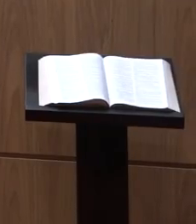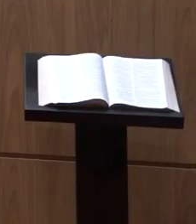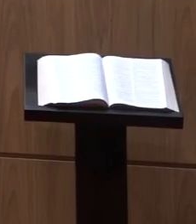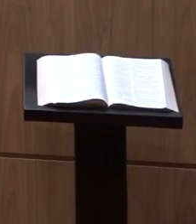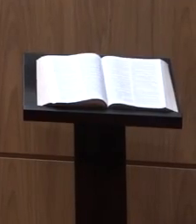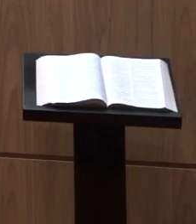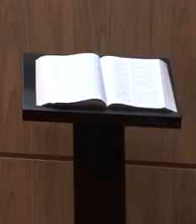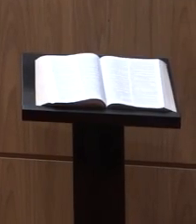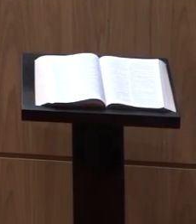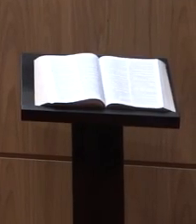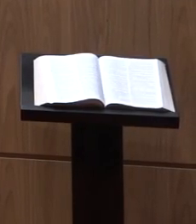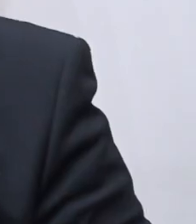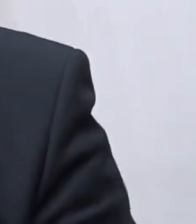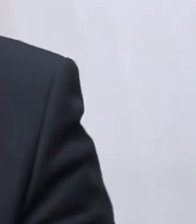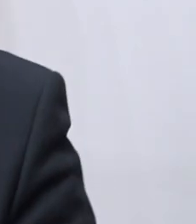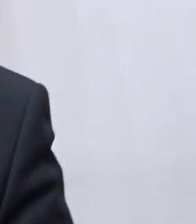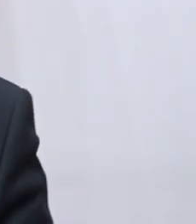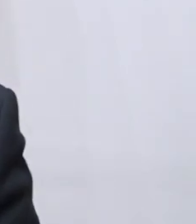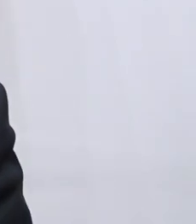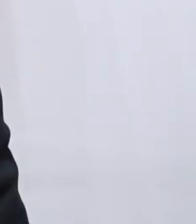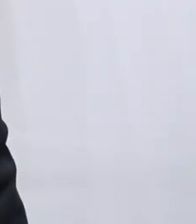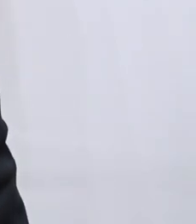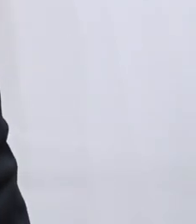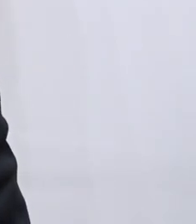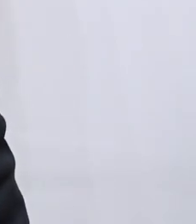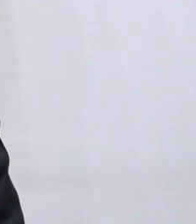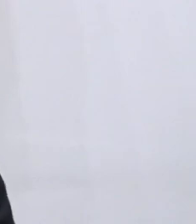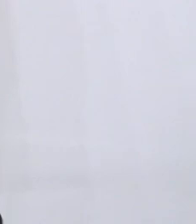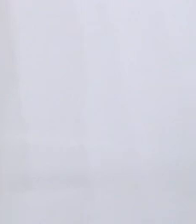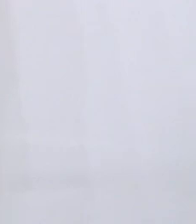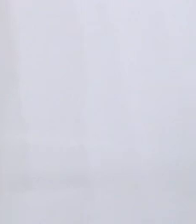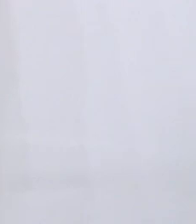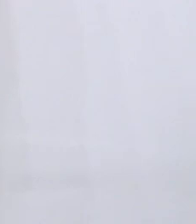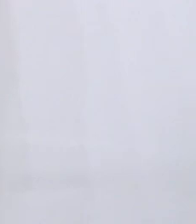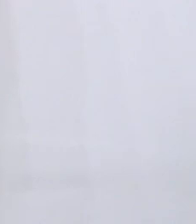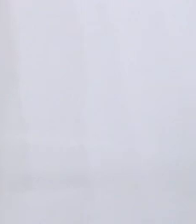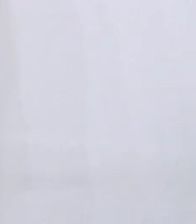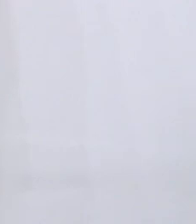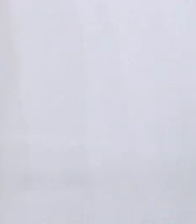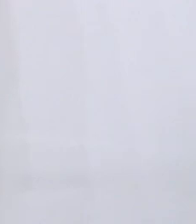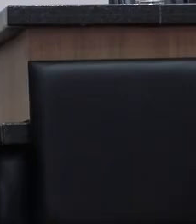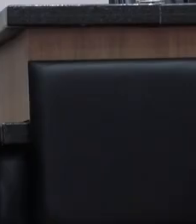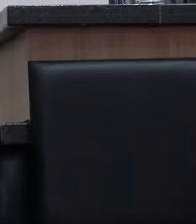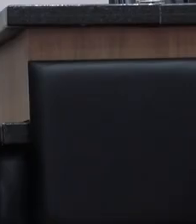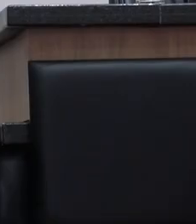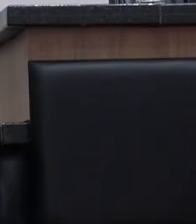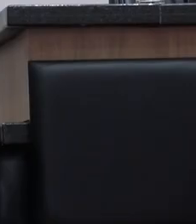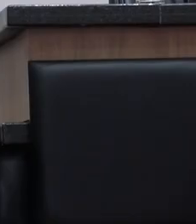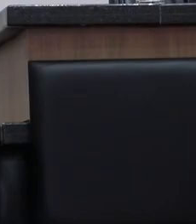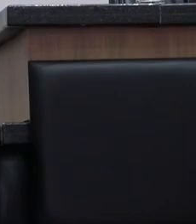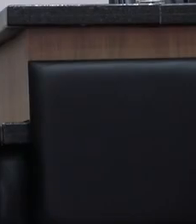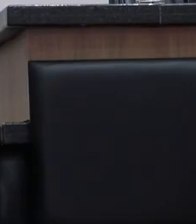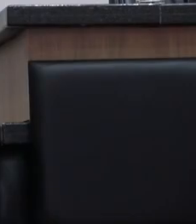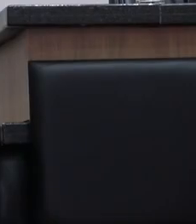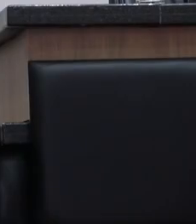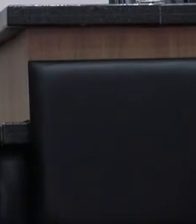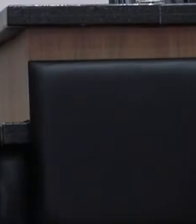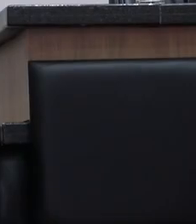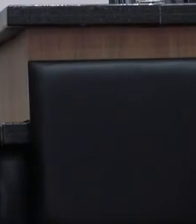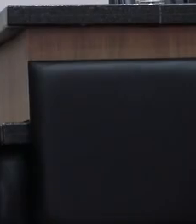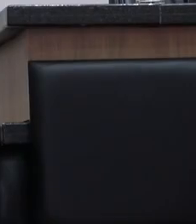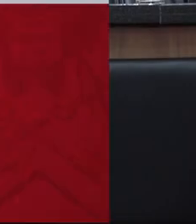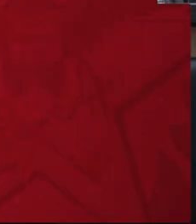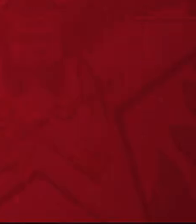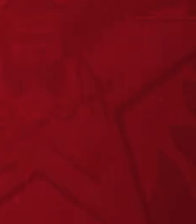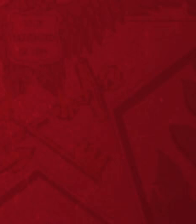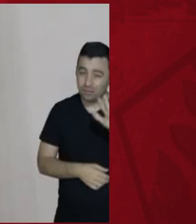de diversos assuntos a decisão do Superior Tribunal Federal sobre o abortou o pronunciamento do deputado